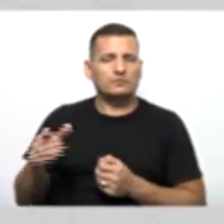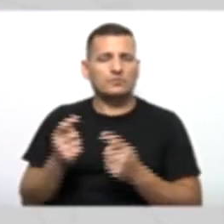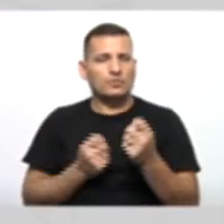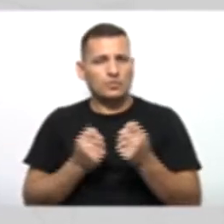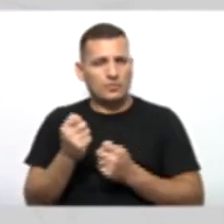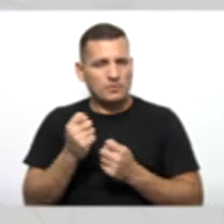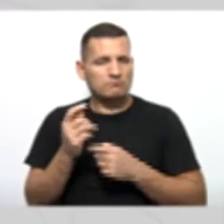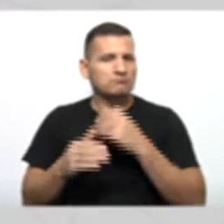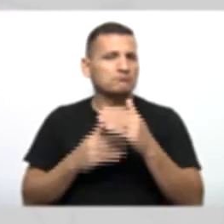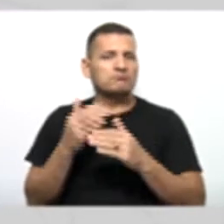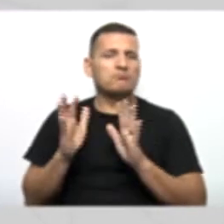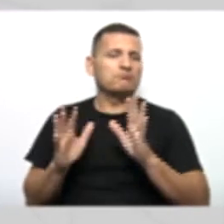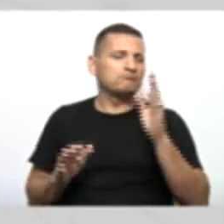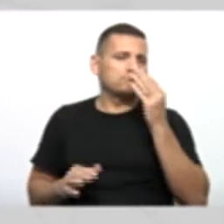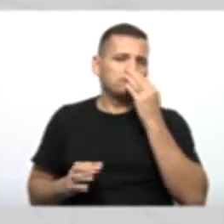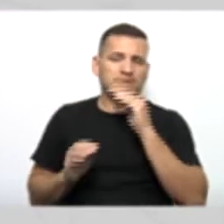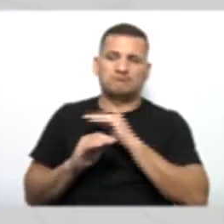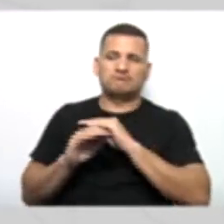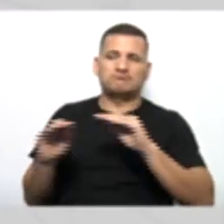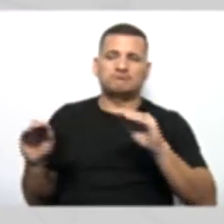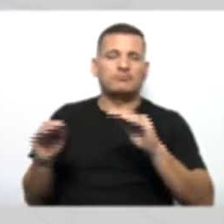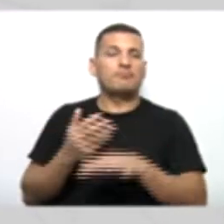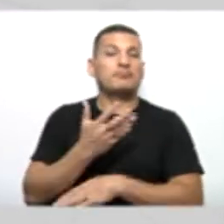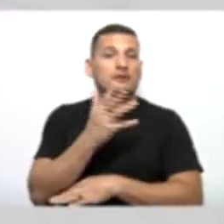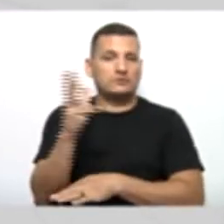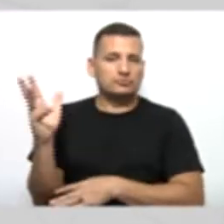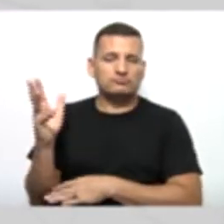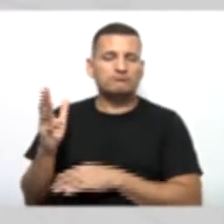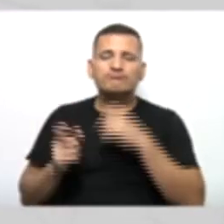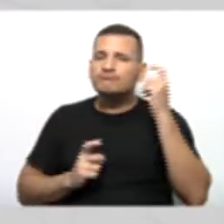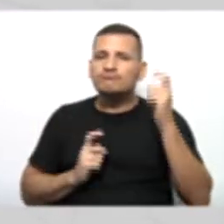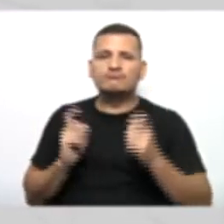tinha uma preocupação com o meio ambiente.